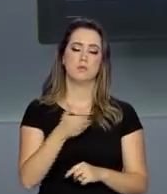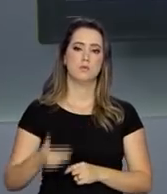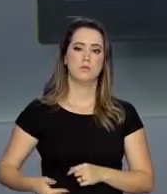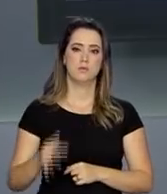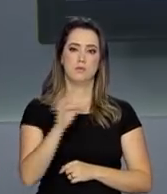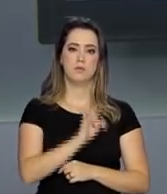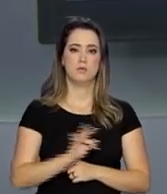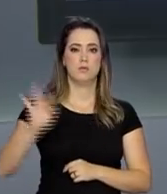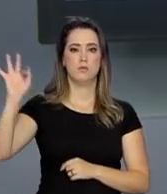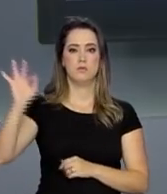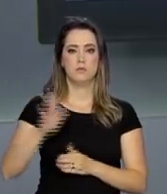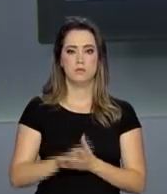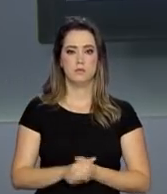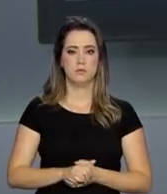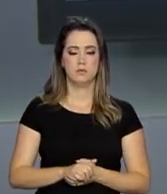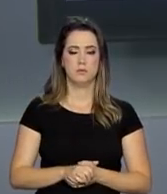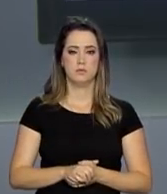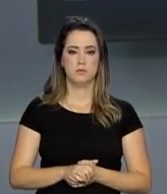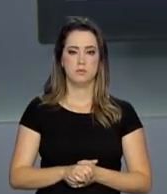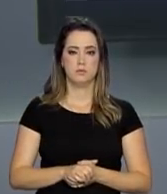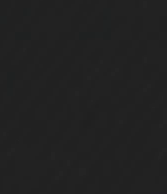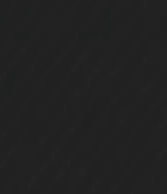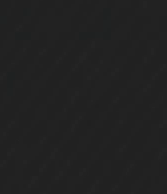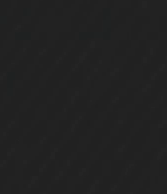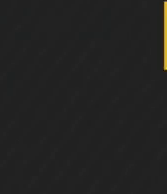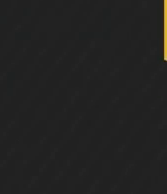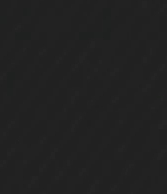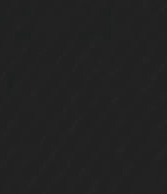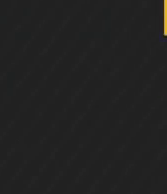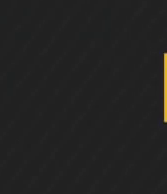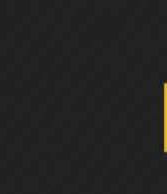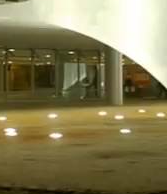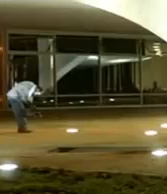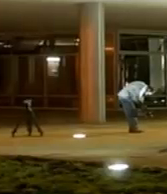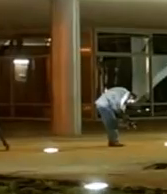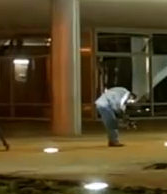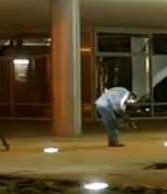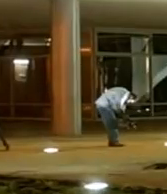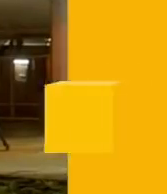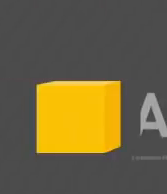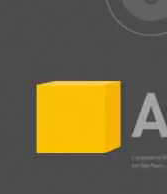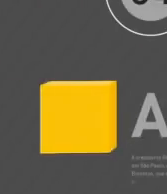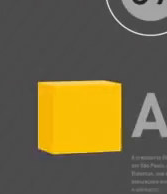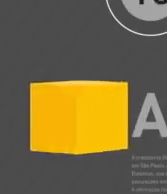com a gente na NBR, a TV do Governo Federal.